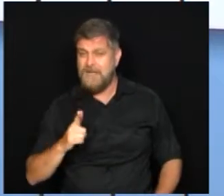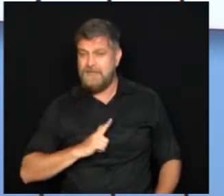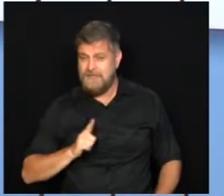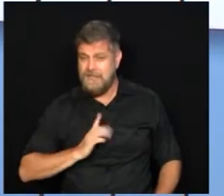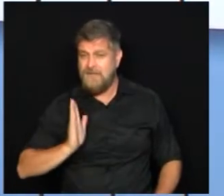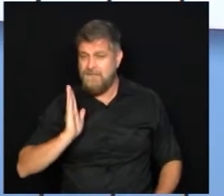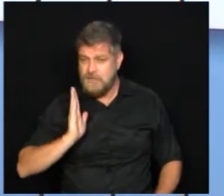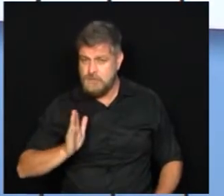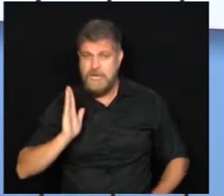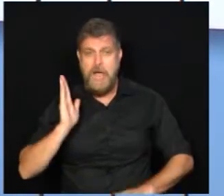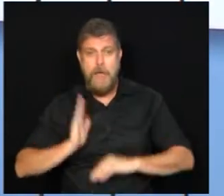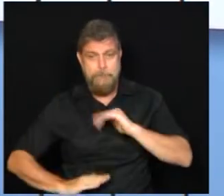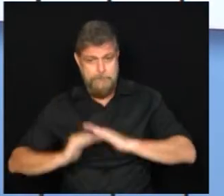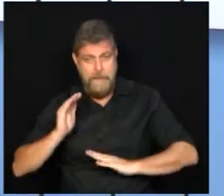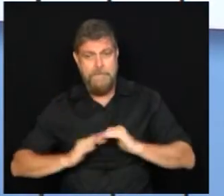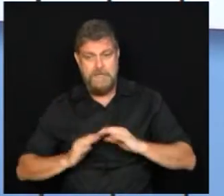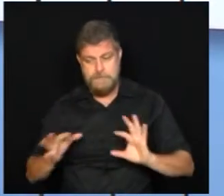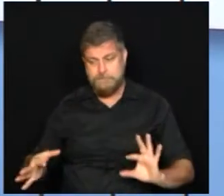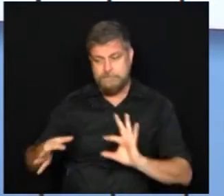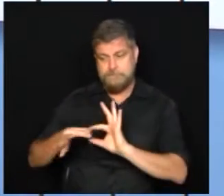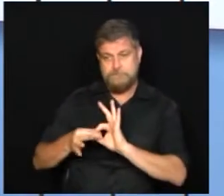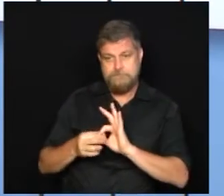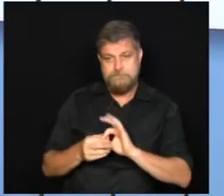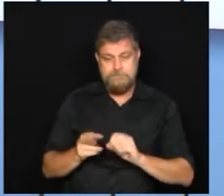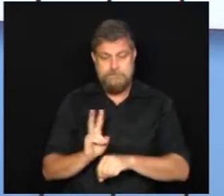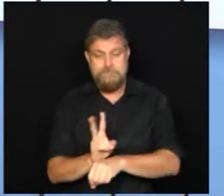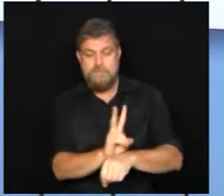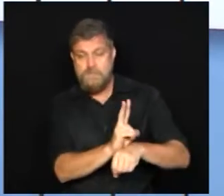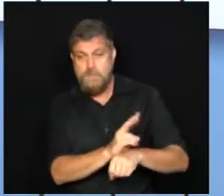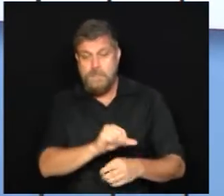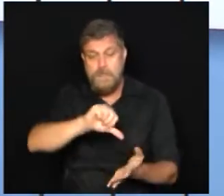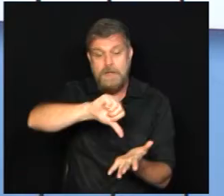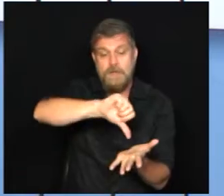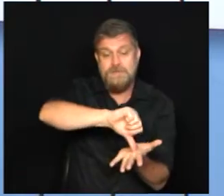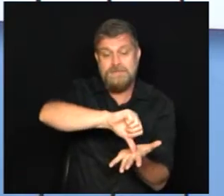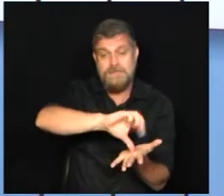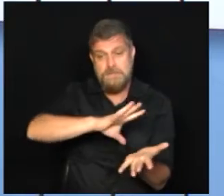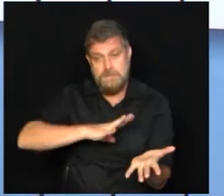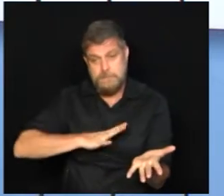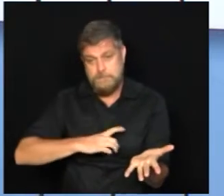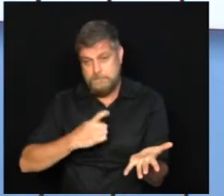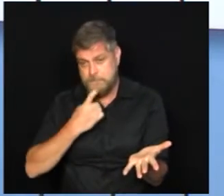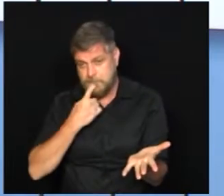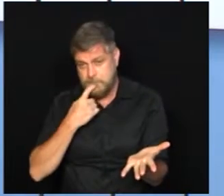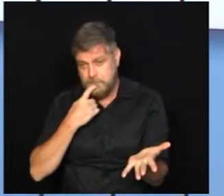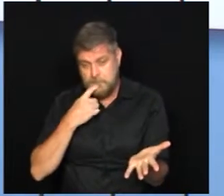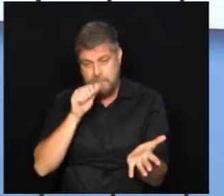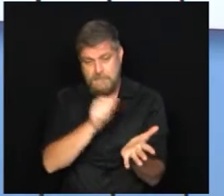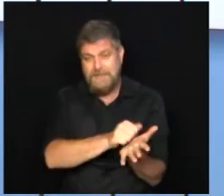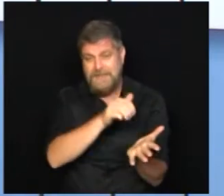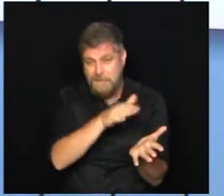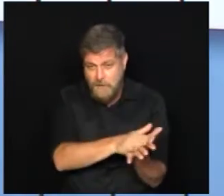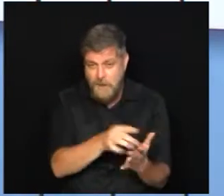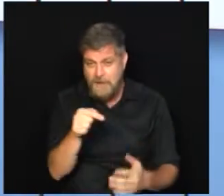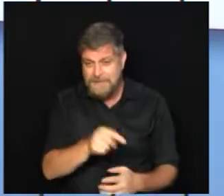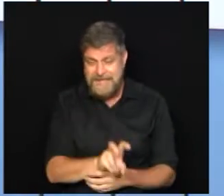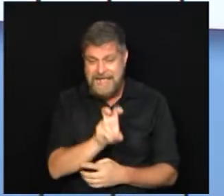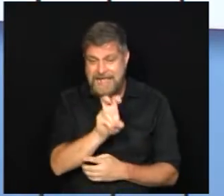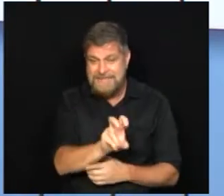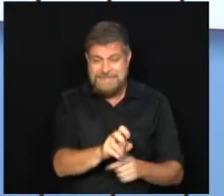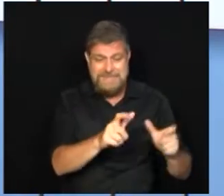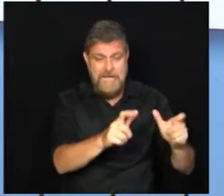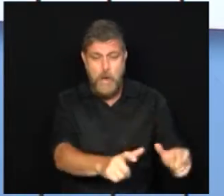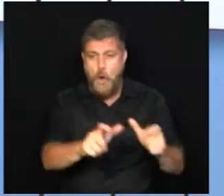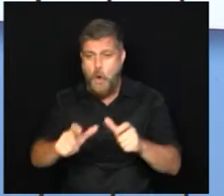uma ação integrada de fiscalização no centro da cidade e foram autuados cinco